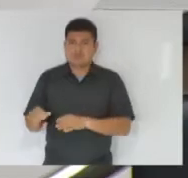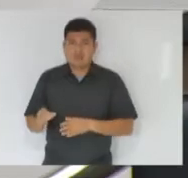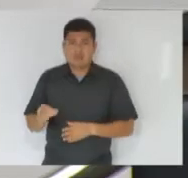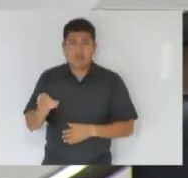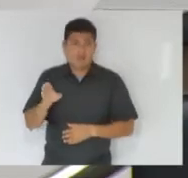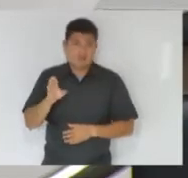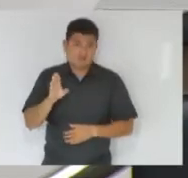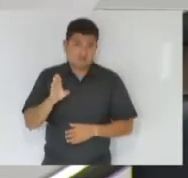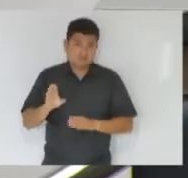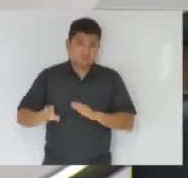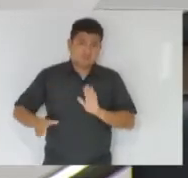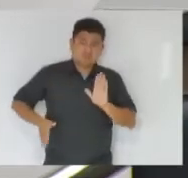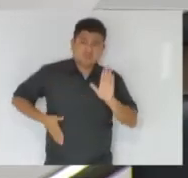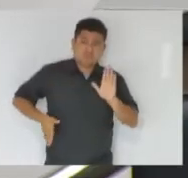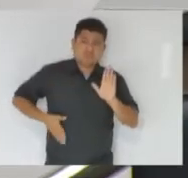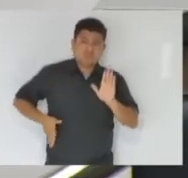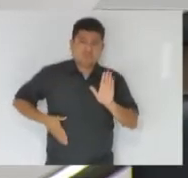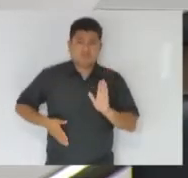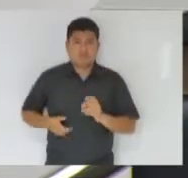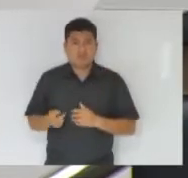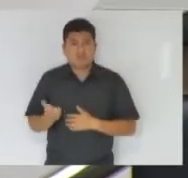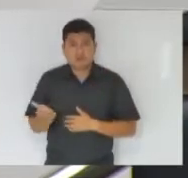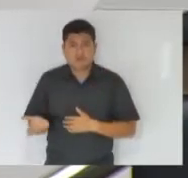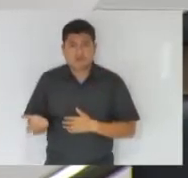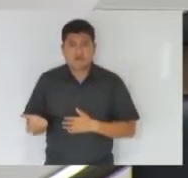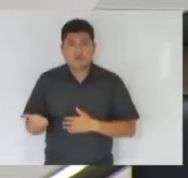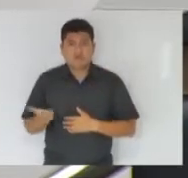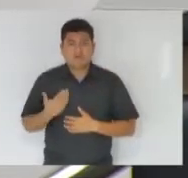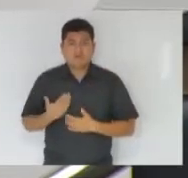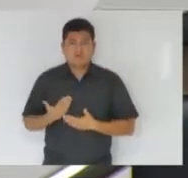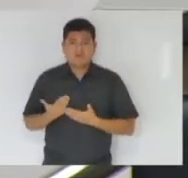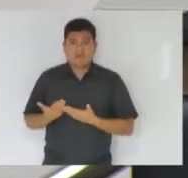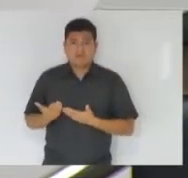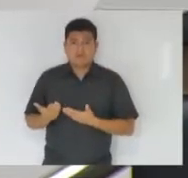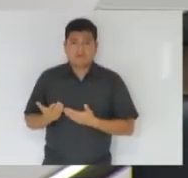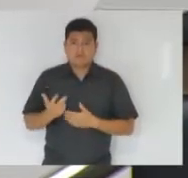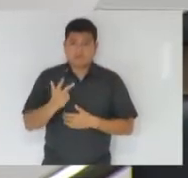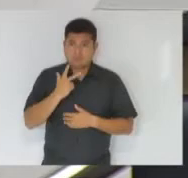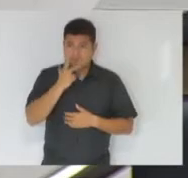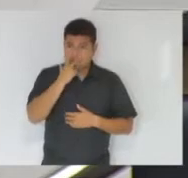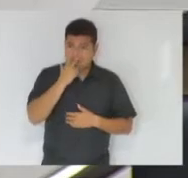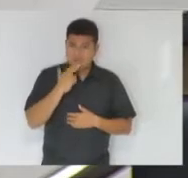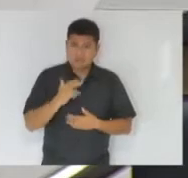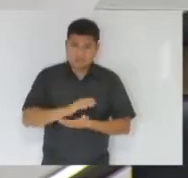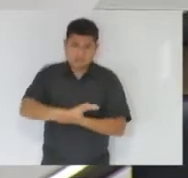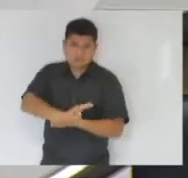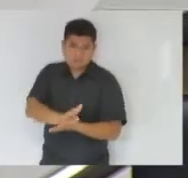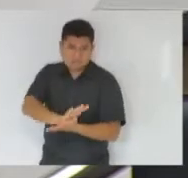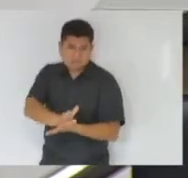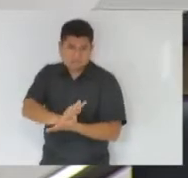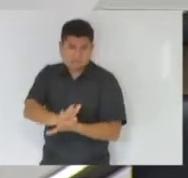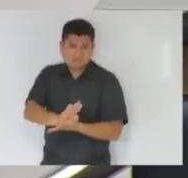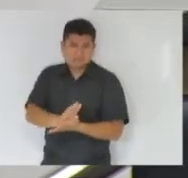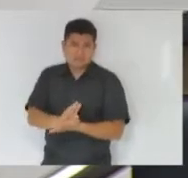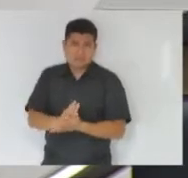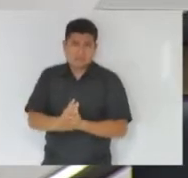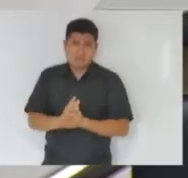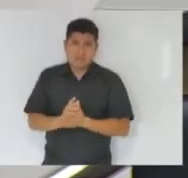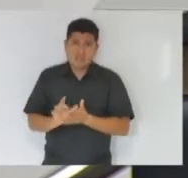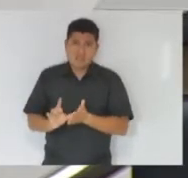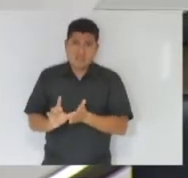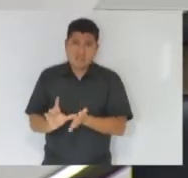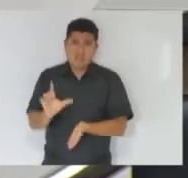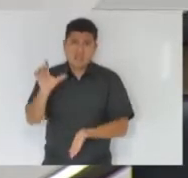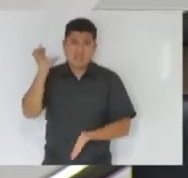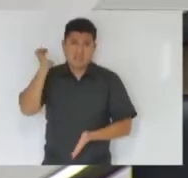buscando uma ação que remonta a um estado de barbárie, um estado antes do estado